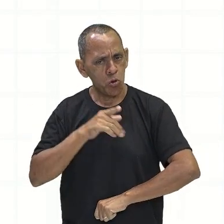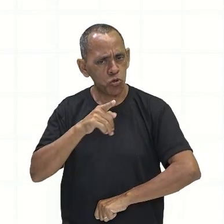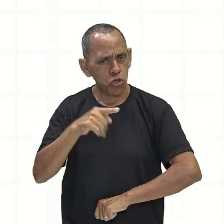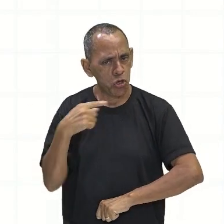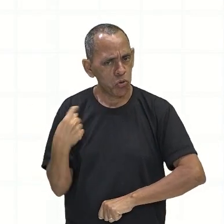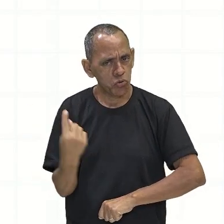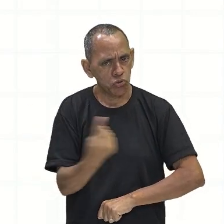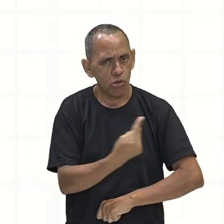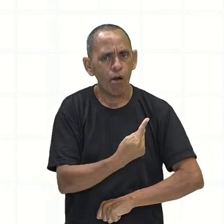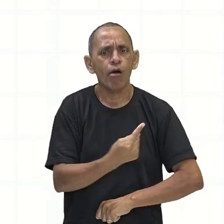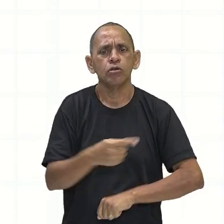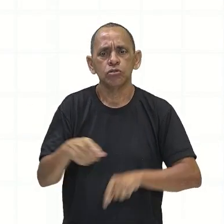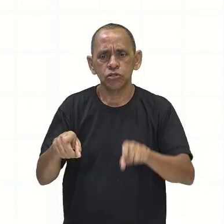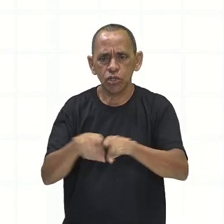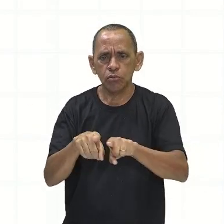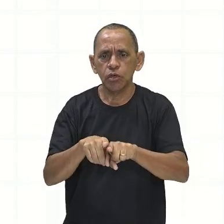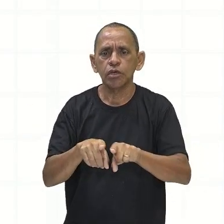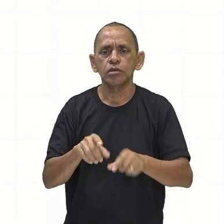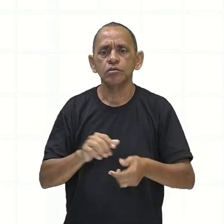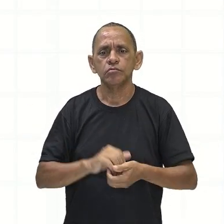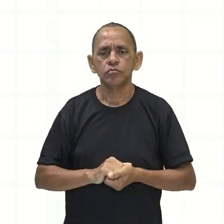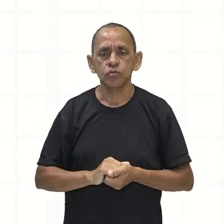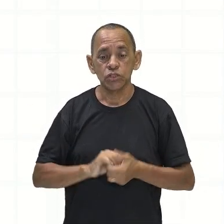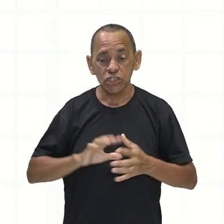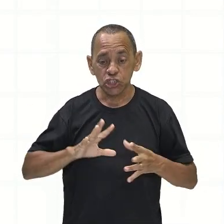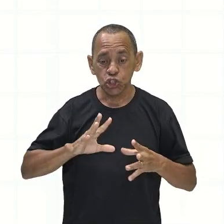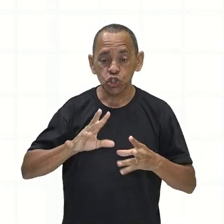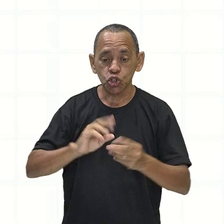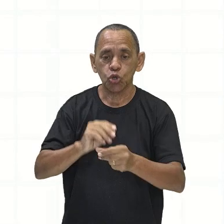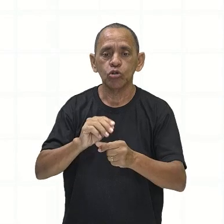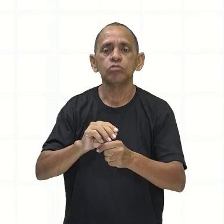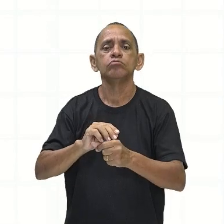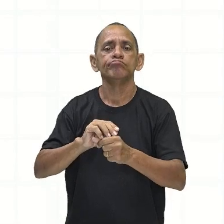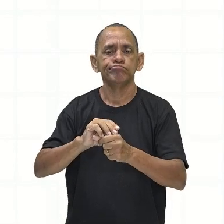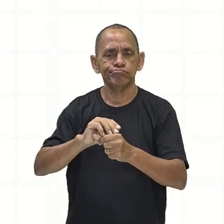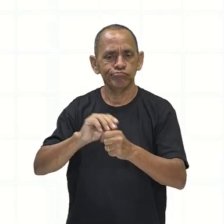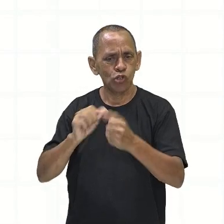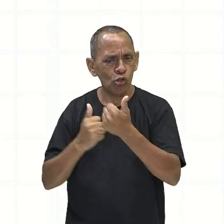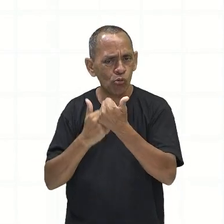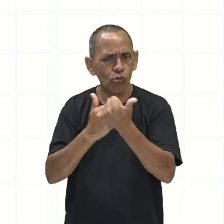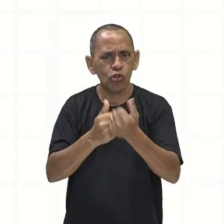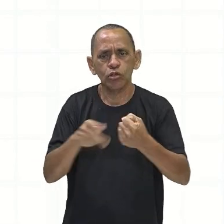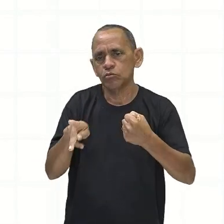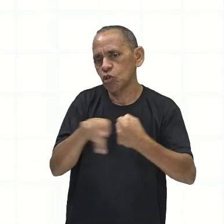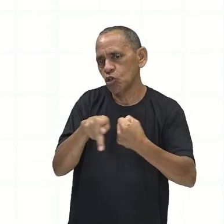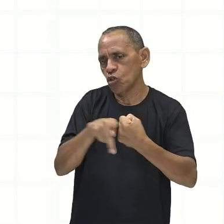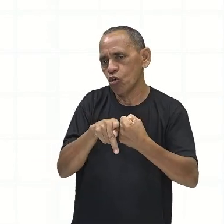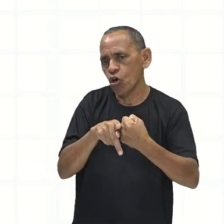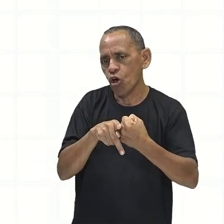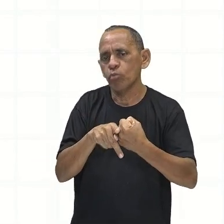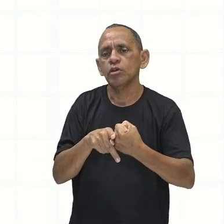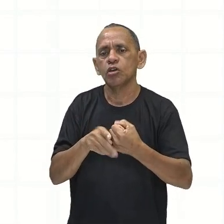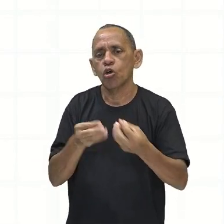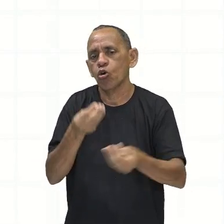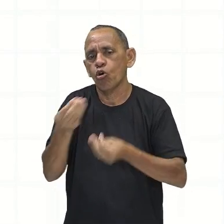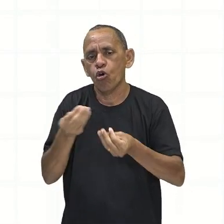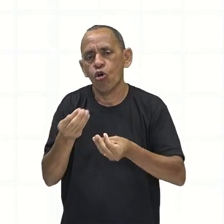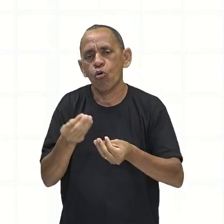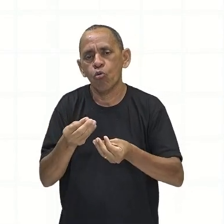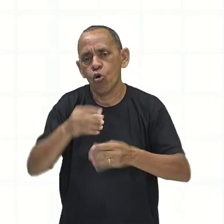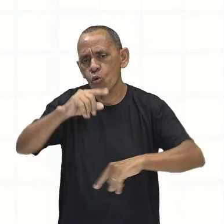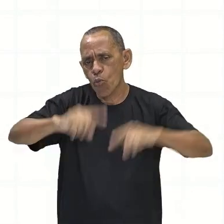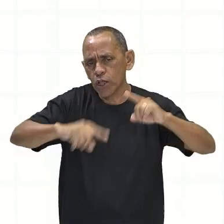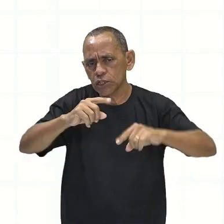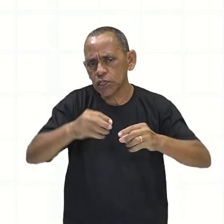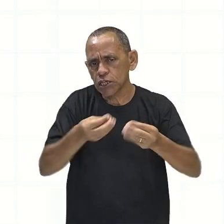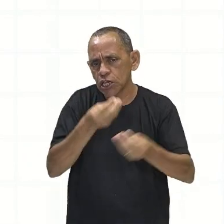pronome. Todos eles estão substituindo pronomes. As posições que as pessoas estão, os objetos,